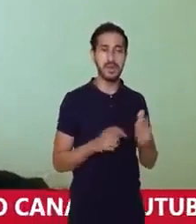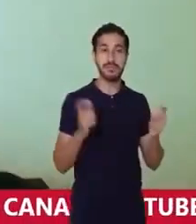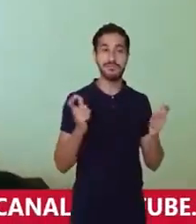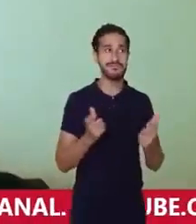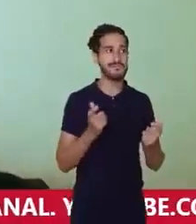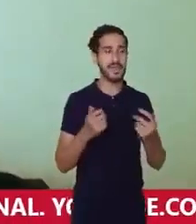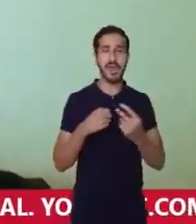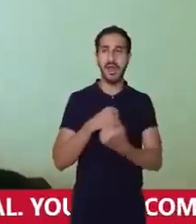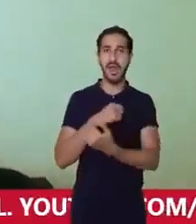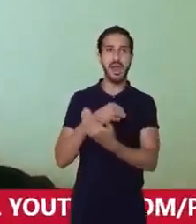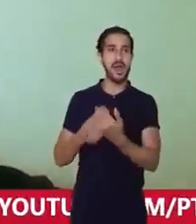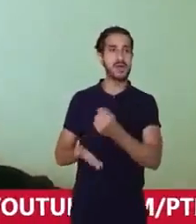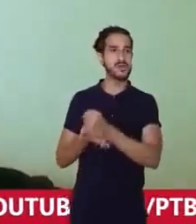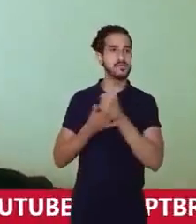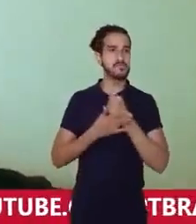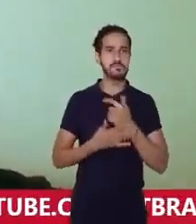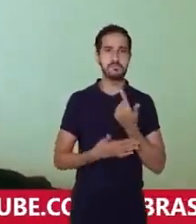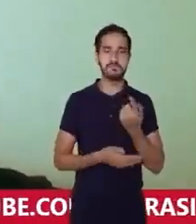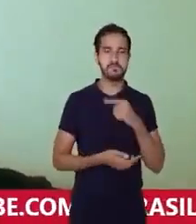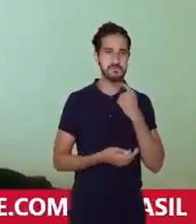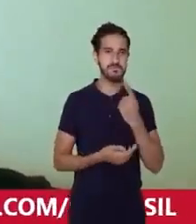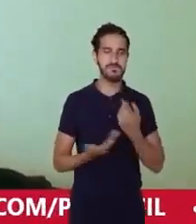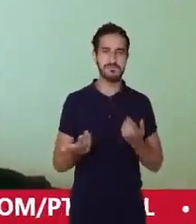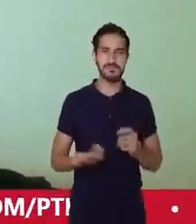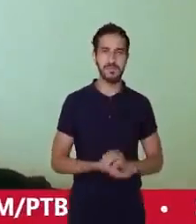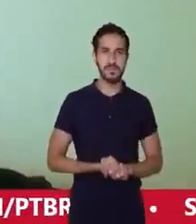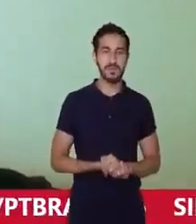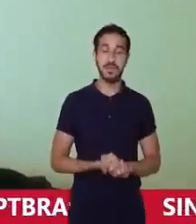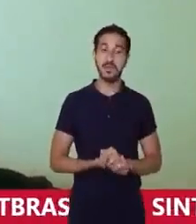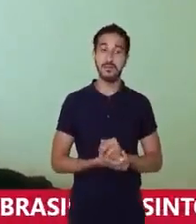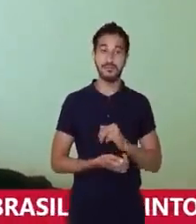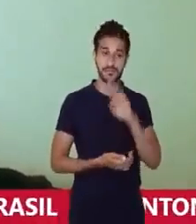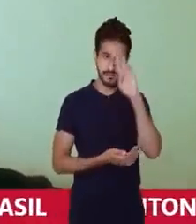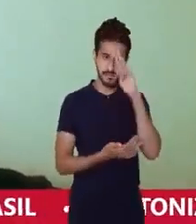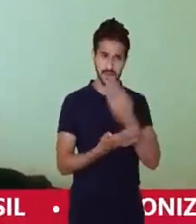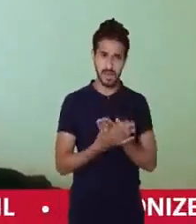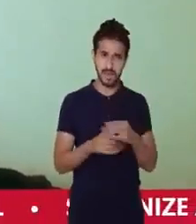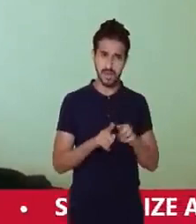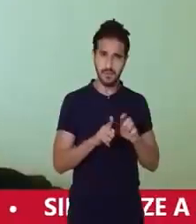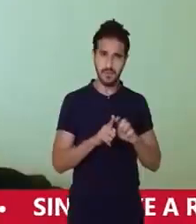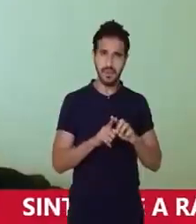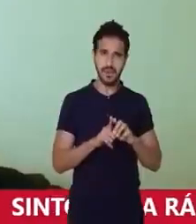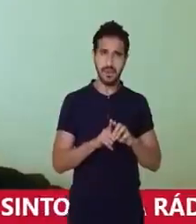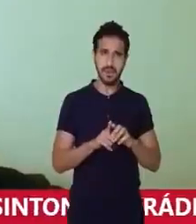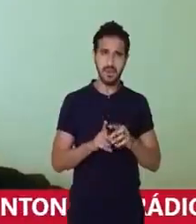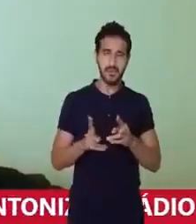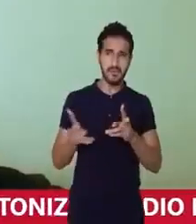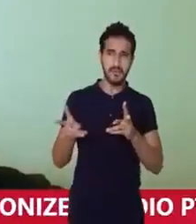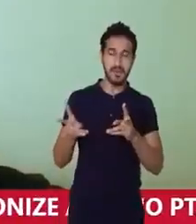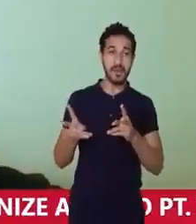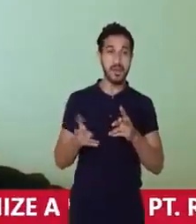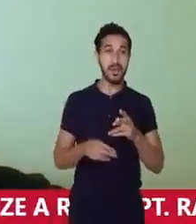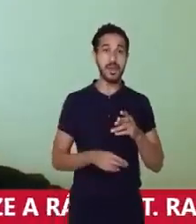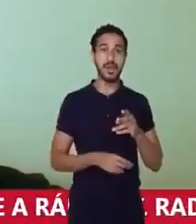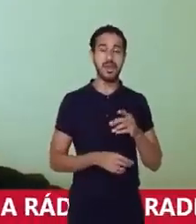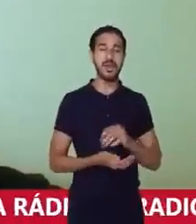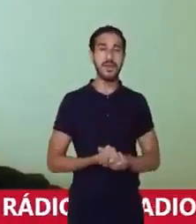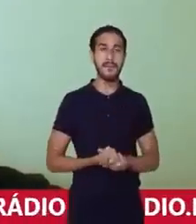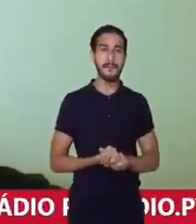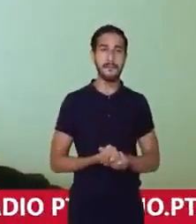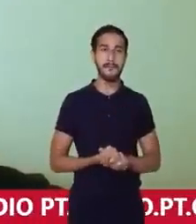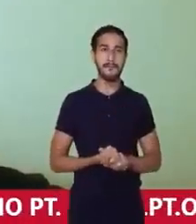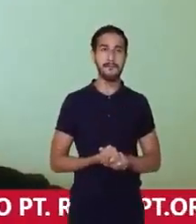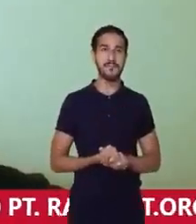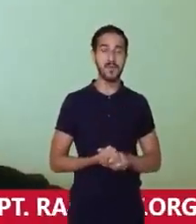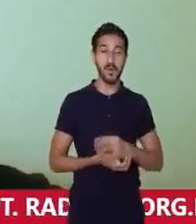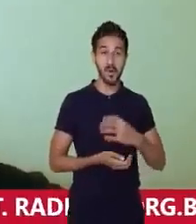aonde recorrer. E eu acho também que o reconhecimento da inocência do Lula é uma vitória da